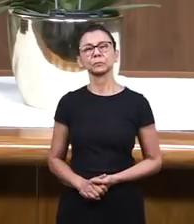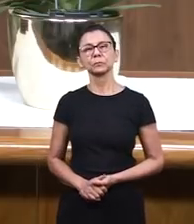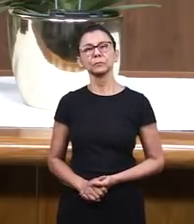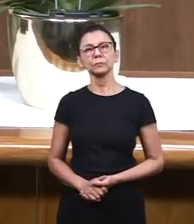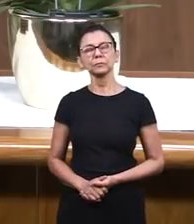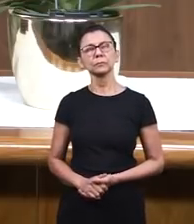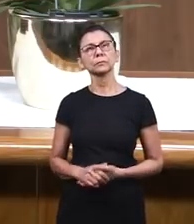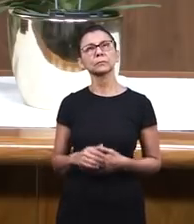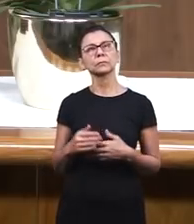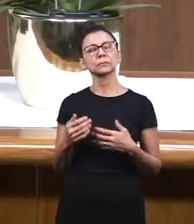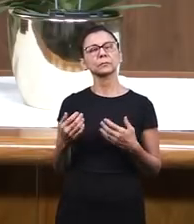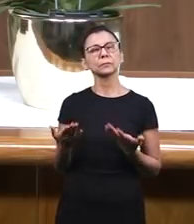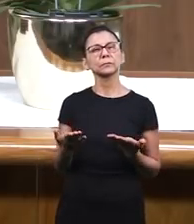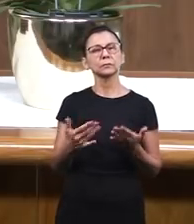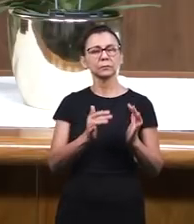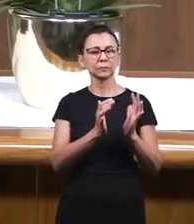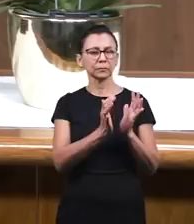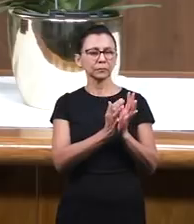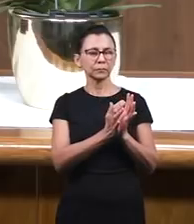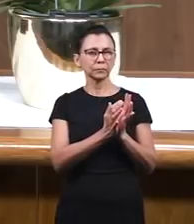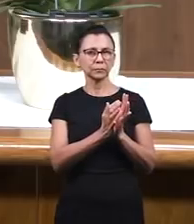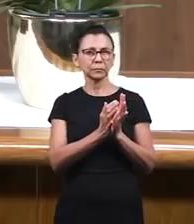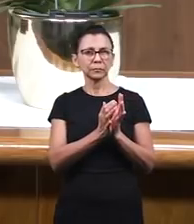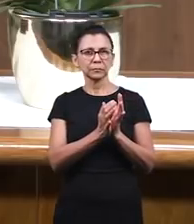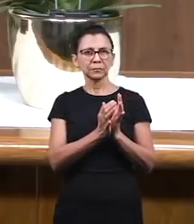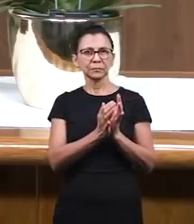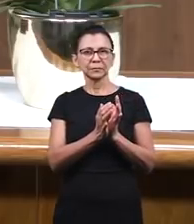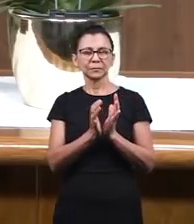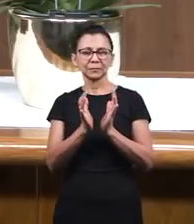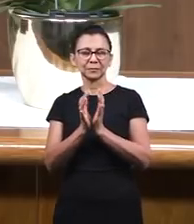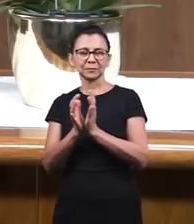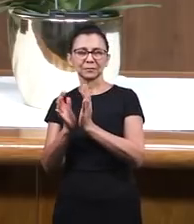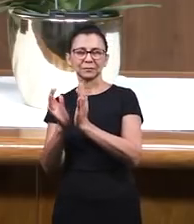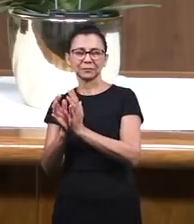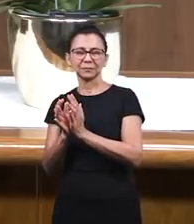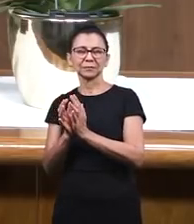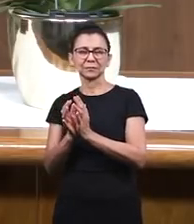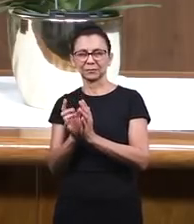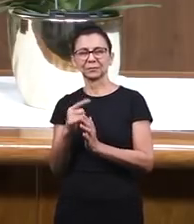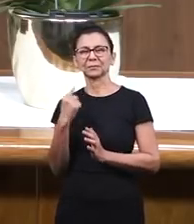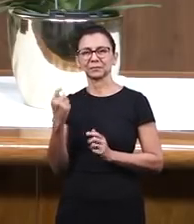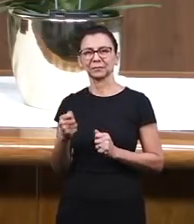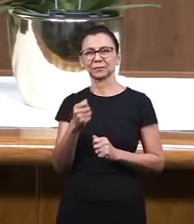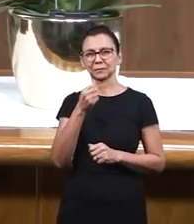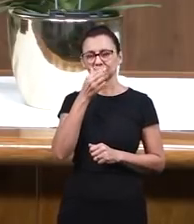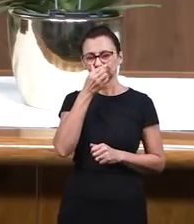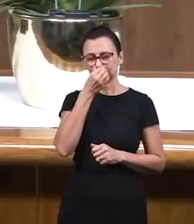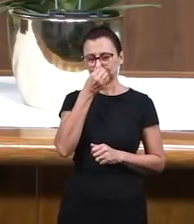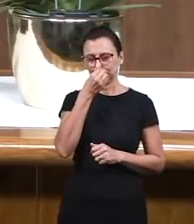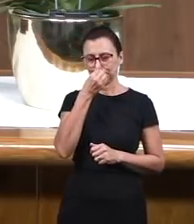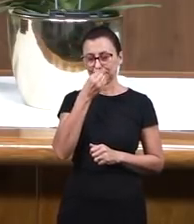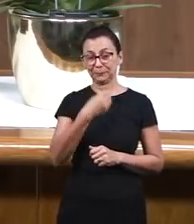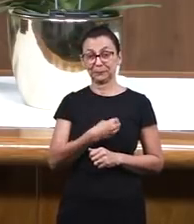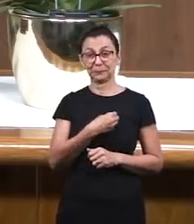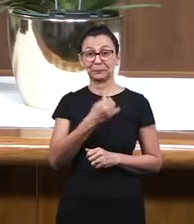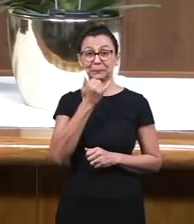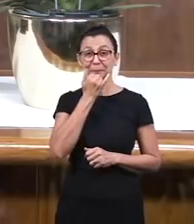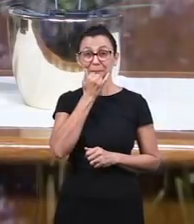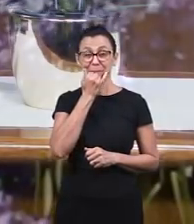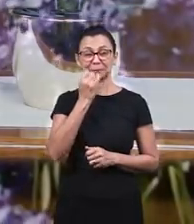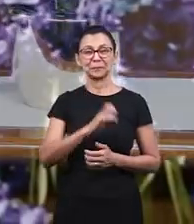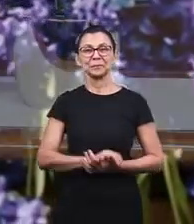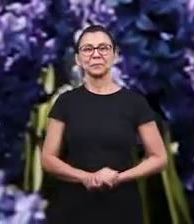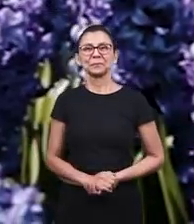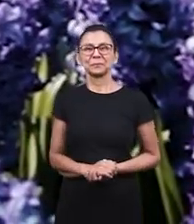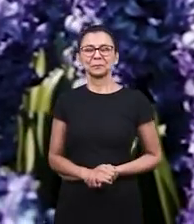fosse um único bloco, dividido por louvores com a participação de toda a igreja, assim todos podem estar participando. Vamos cantar um louvor ao Senhor e na sequência voltamos com a